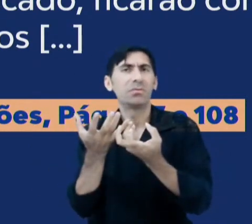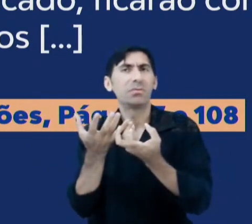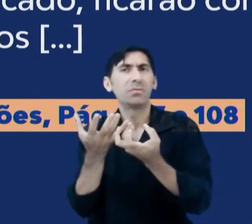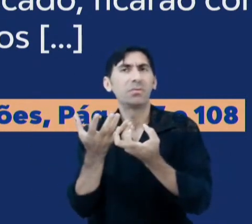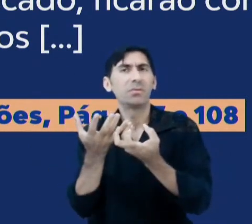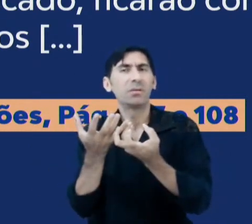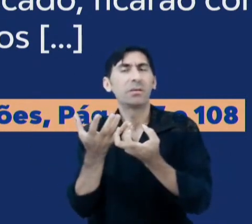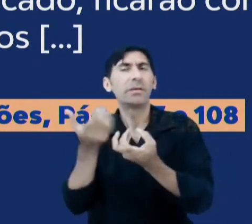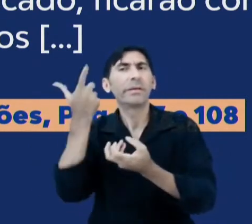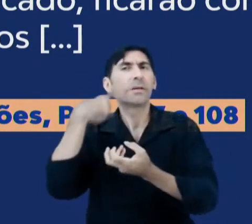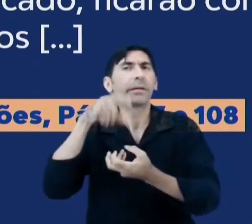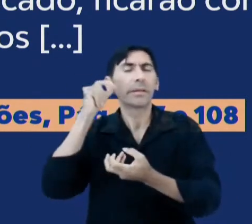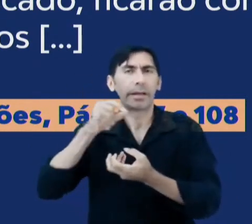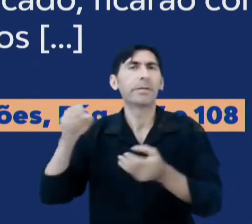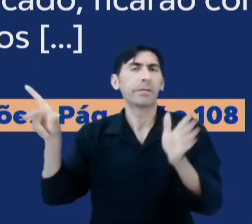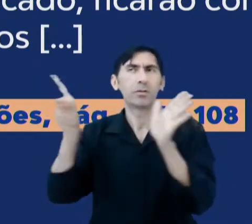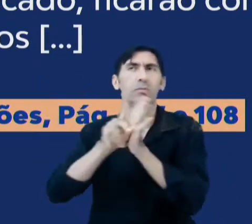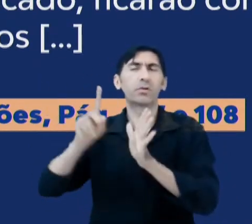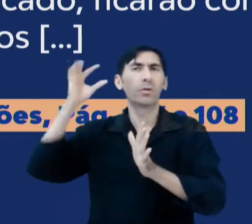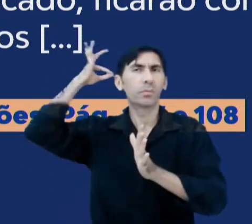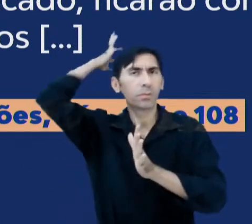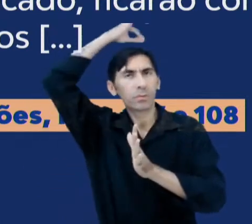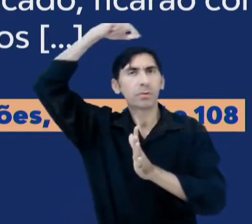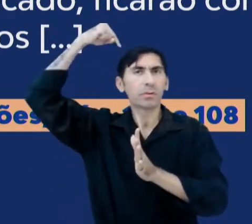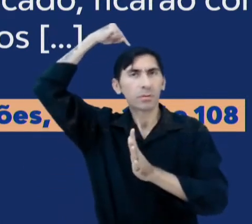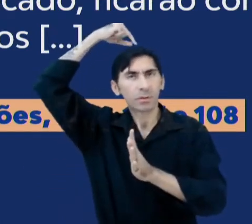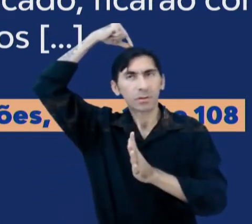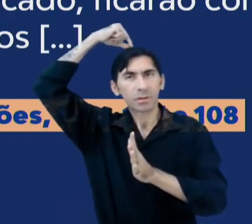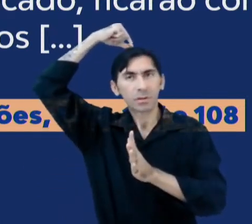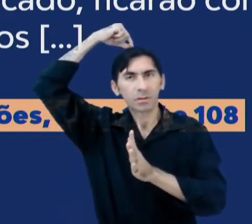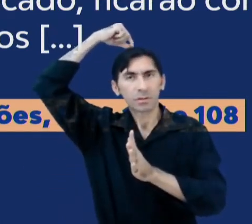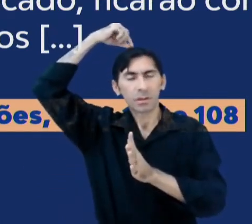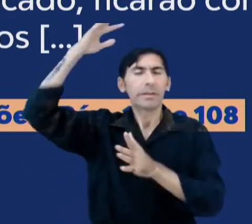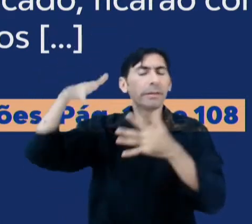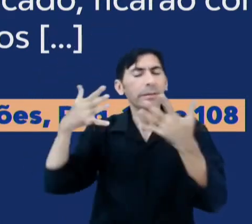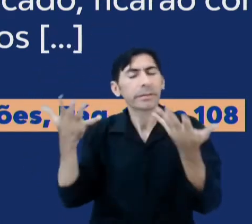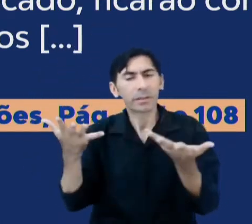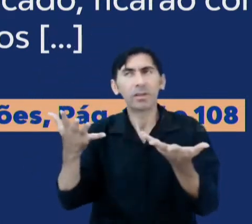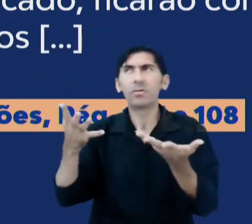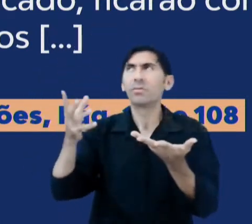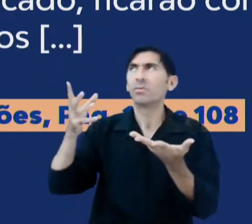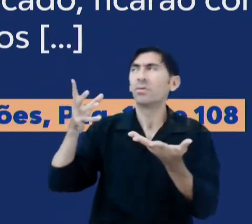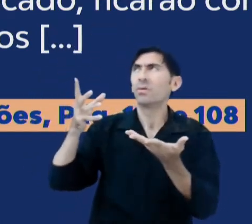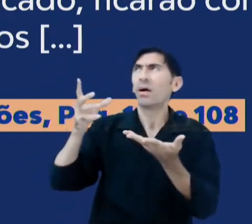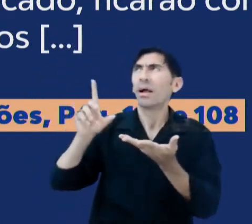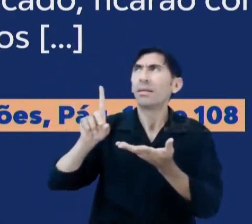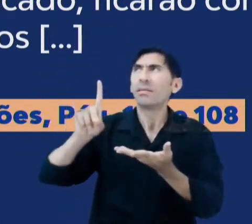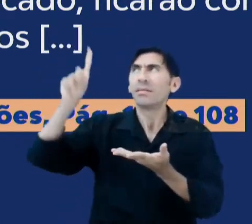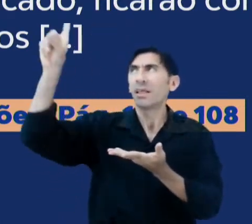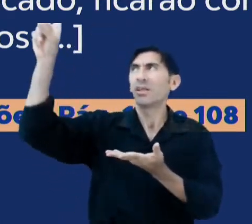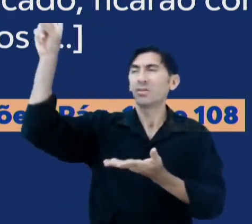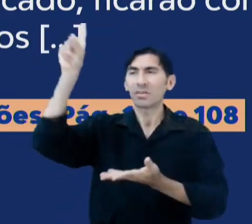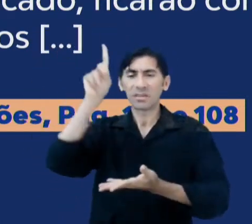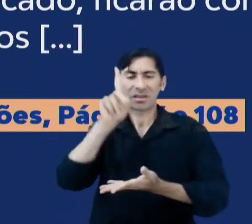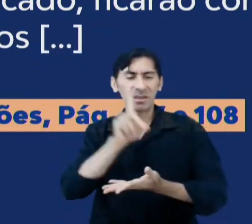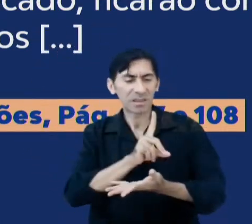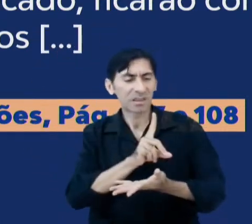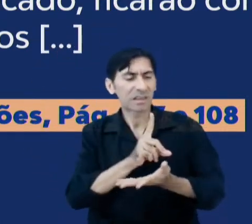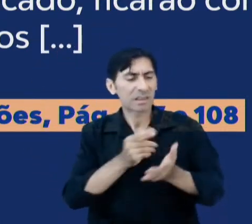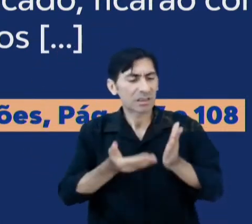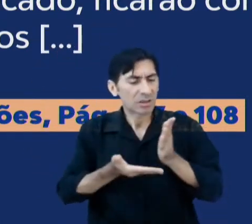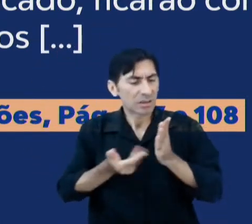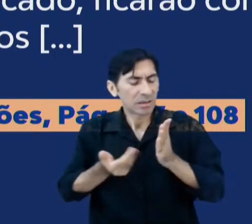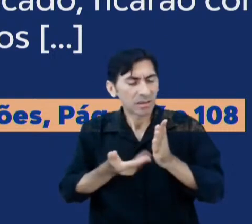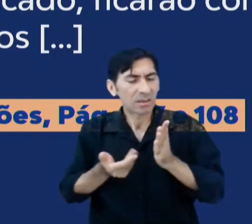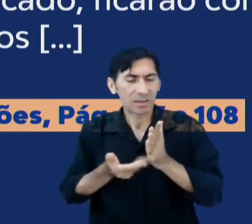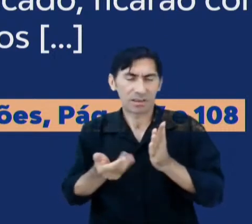o pecado, onde quer que se encontre, nosso Deus é um fogo consumidor. Interessante que há uma